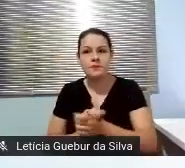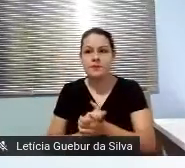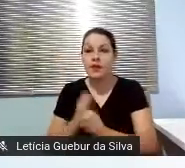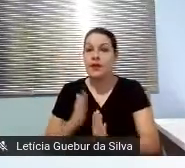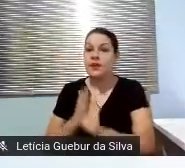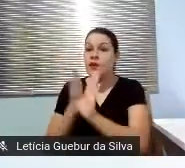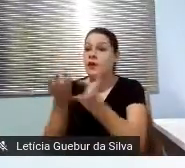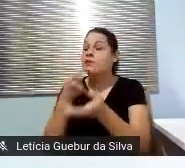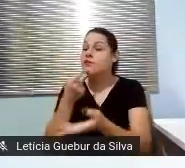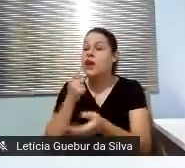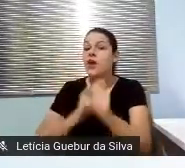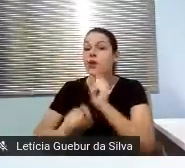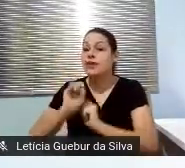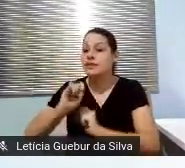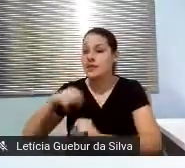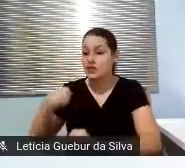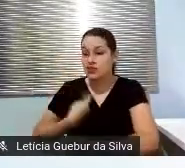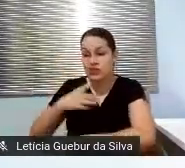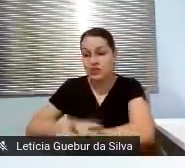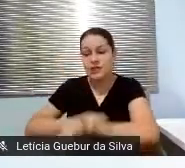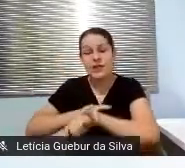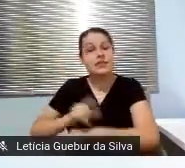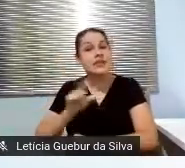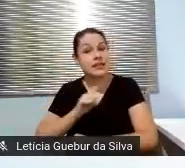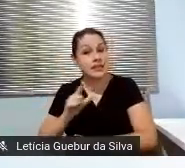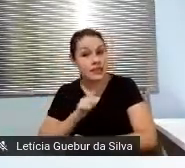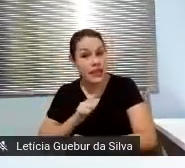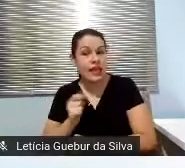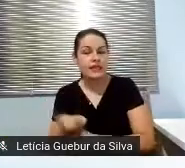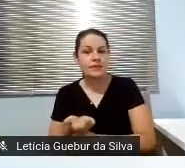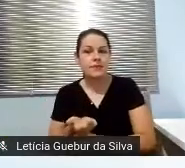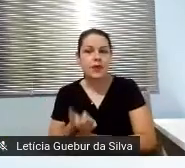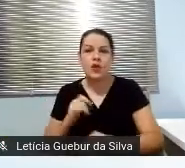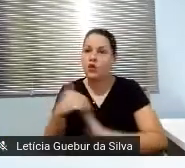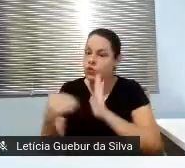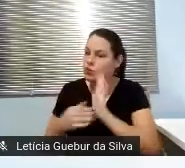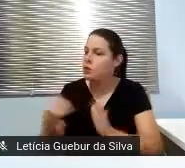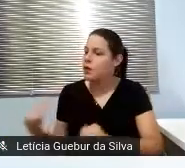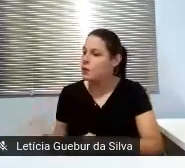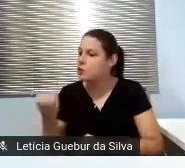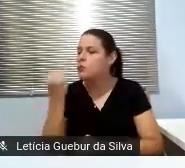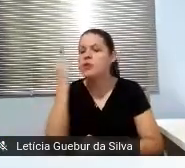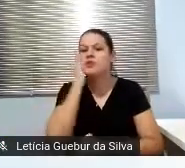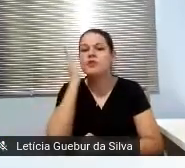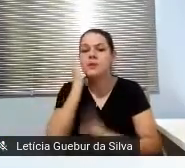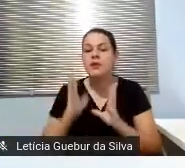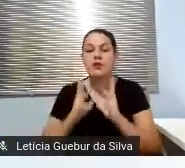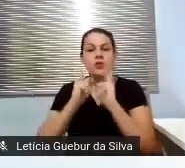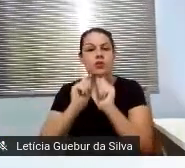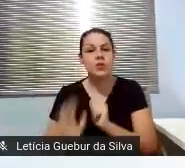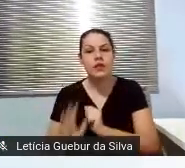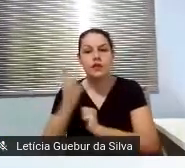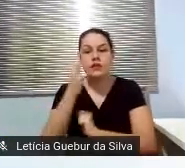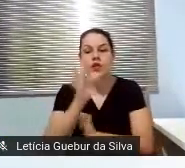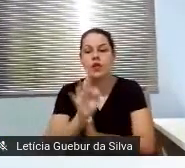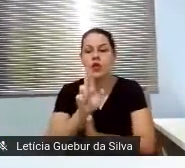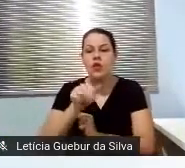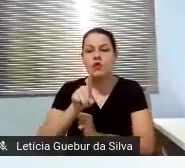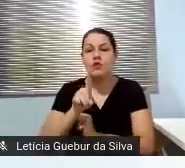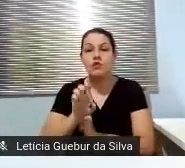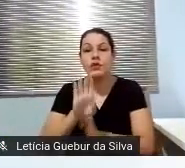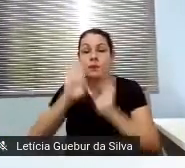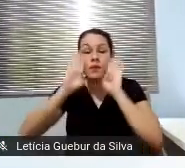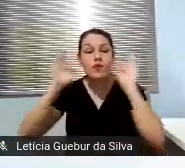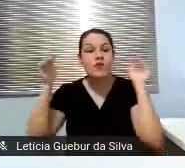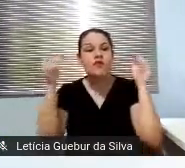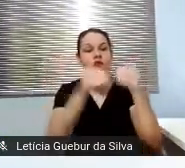estamos seguros, que não tem chance disso mudar, e a importância de se manter como está, que o Fundeb seja só para a educação